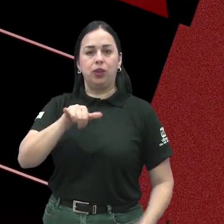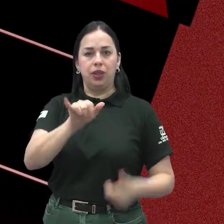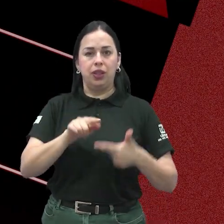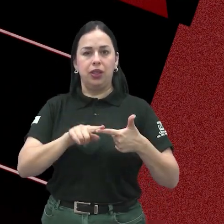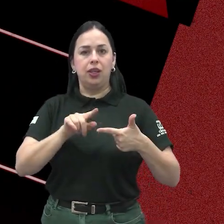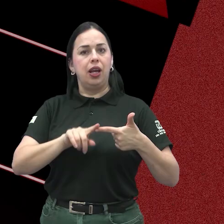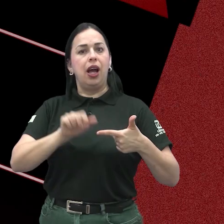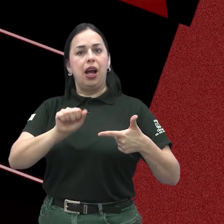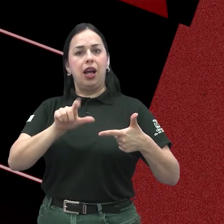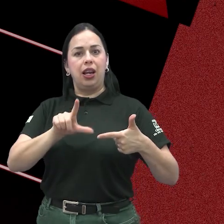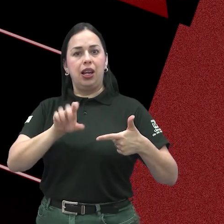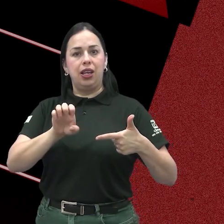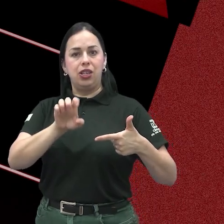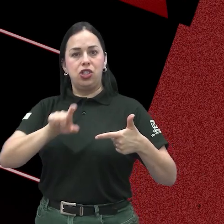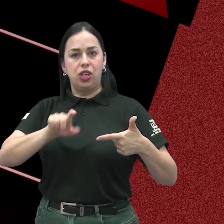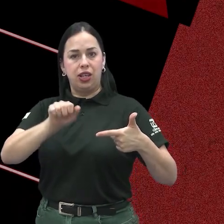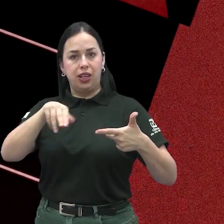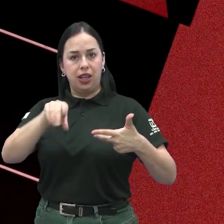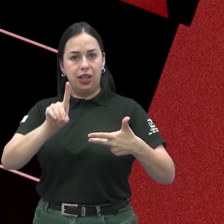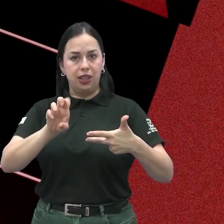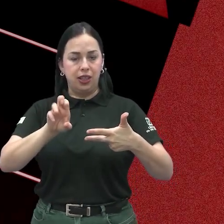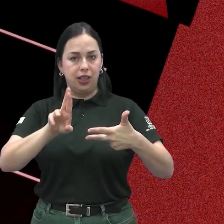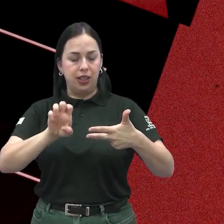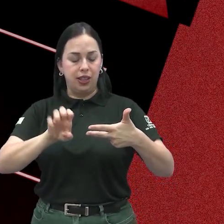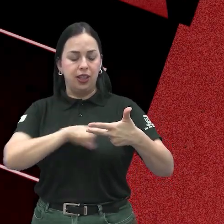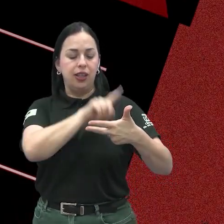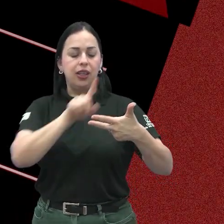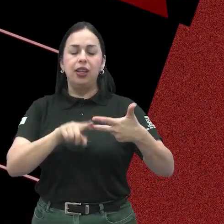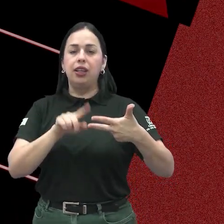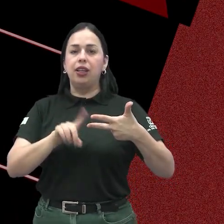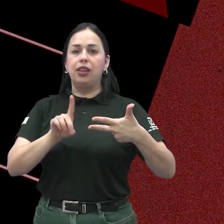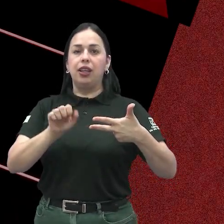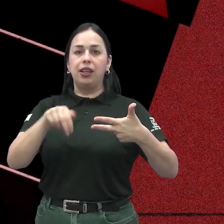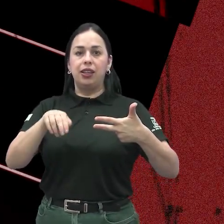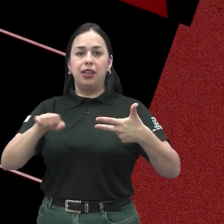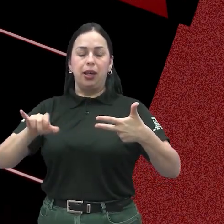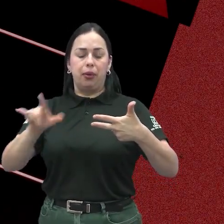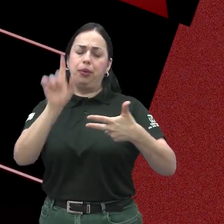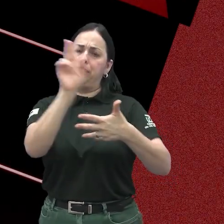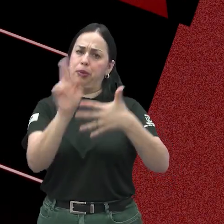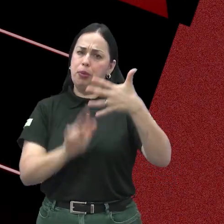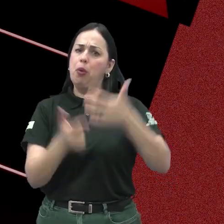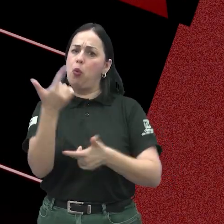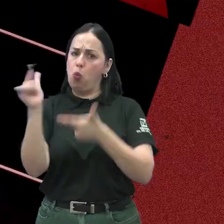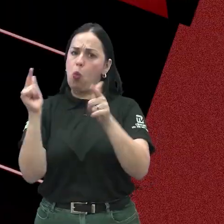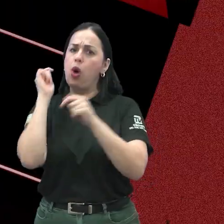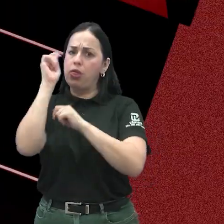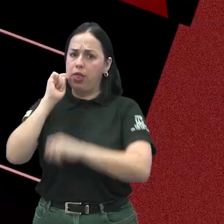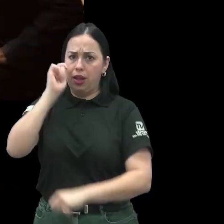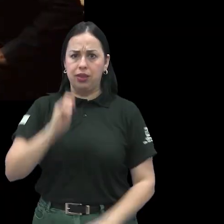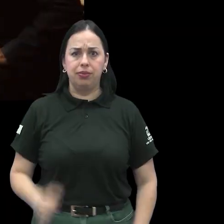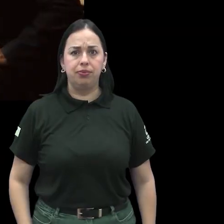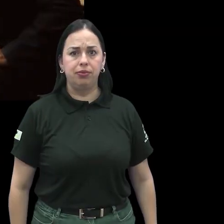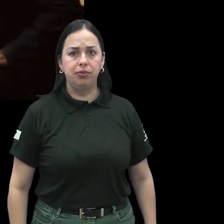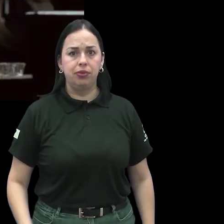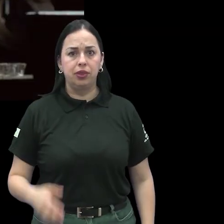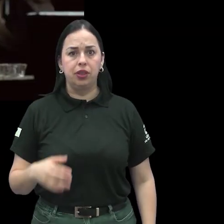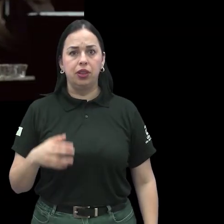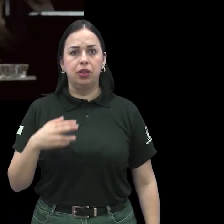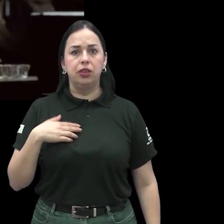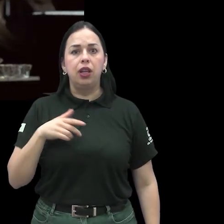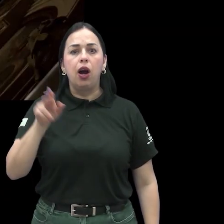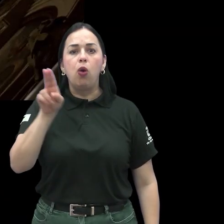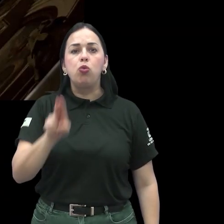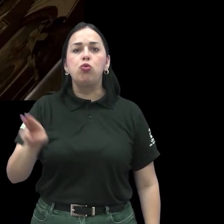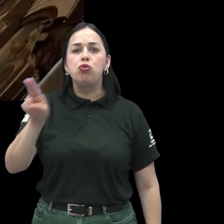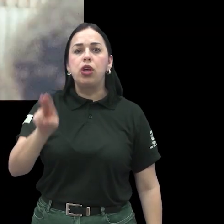com Alexandre Borges, Drica Moraes, Alexandre Nero, Daniel Dantas, entre outros grandes atores. Estão usando o Gregório para